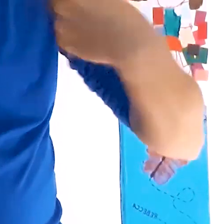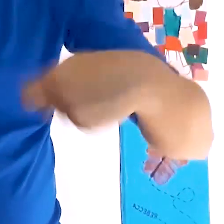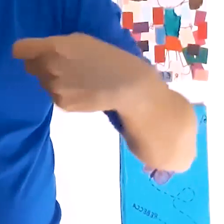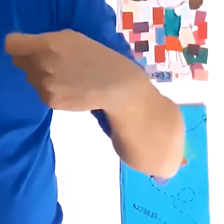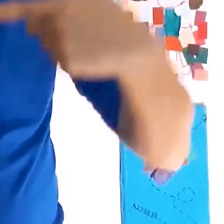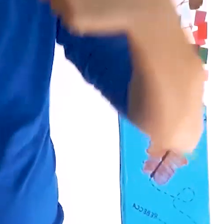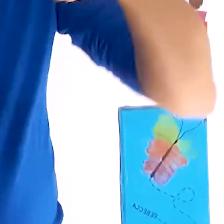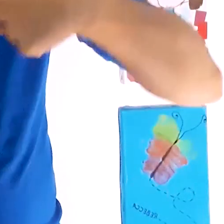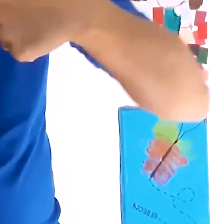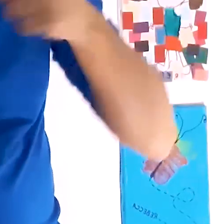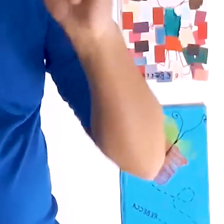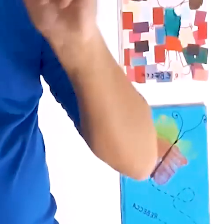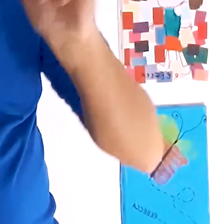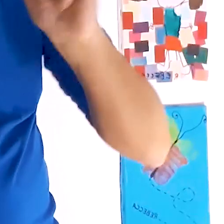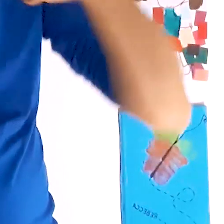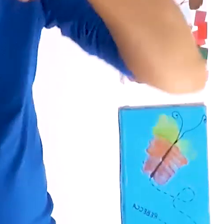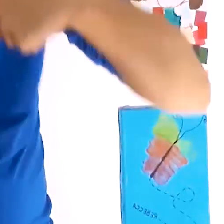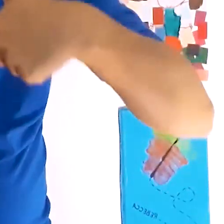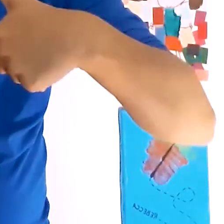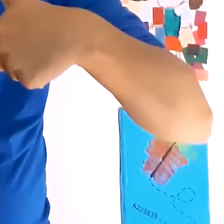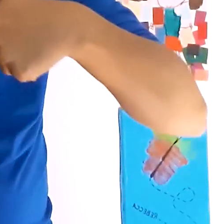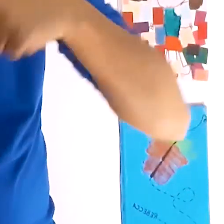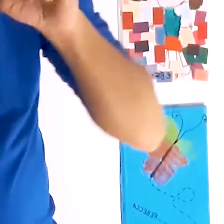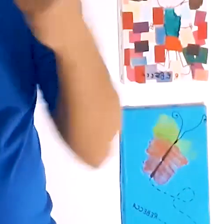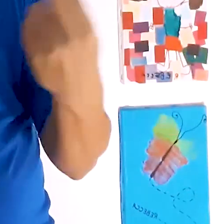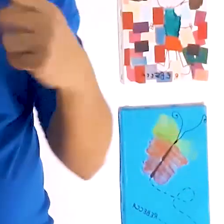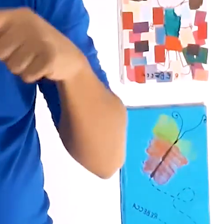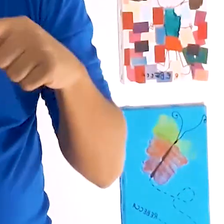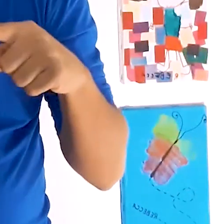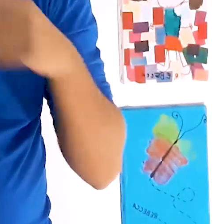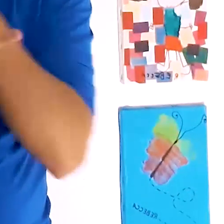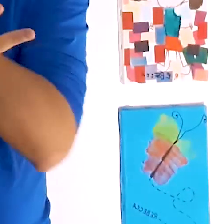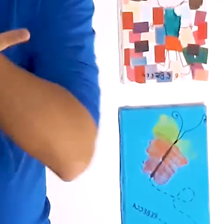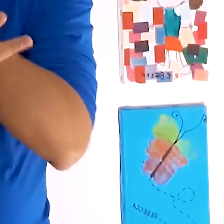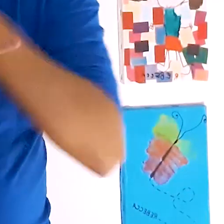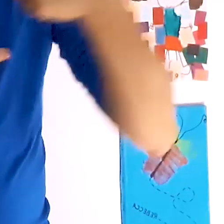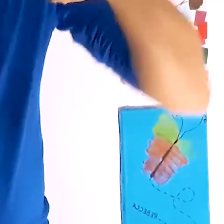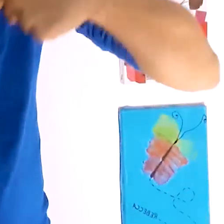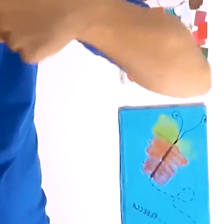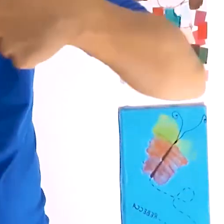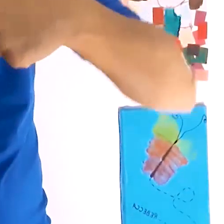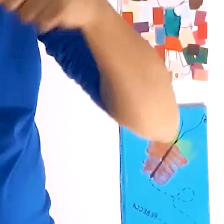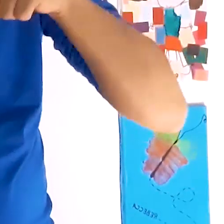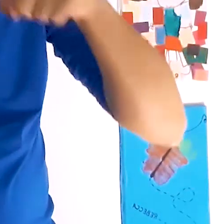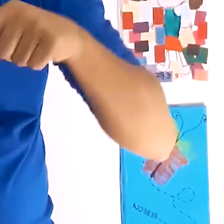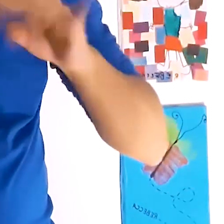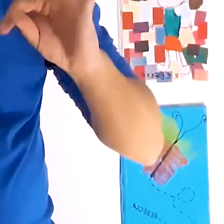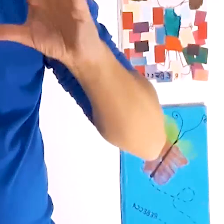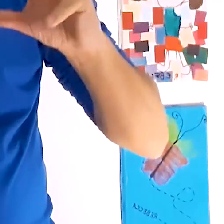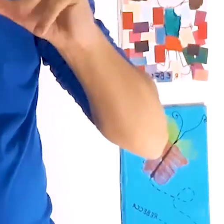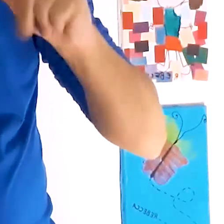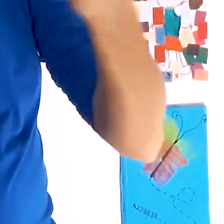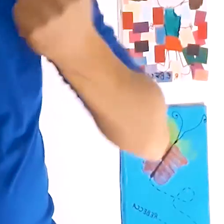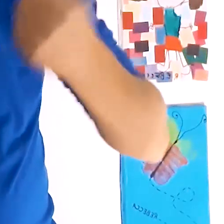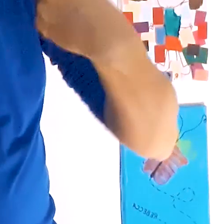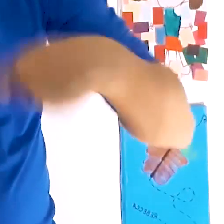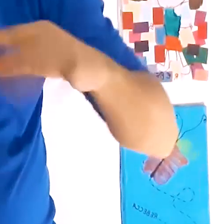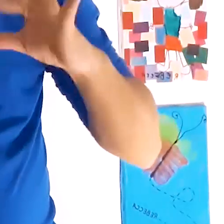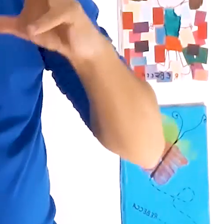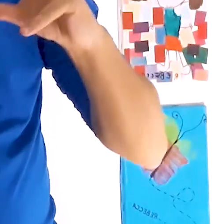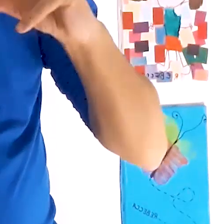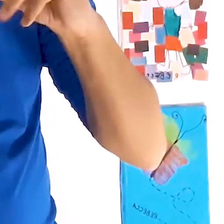precisa ser abastecido com gasolina ou etanol? Que todo carro precisa